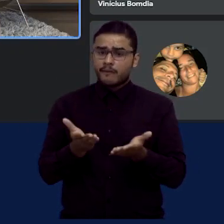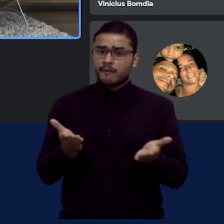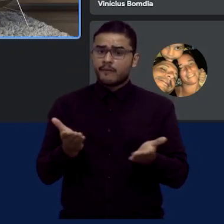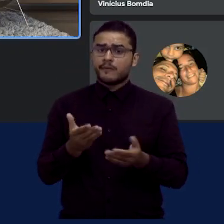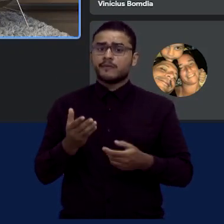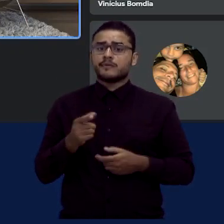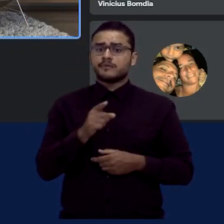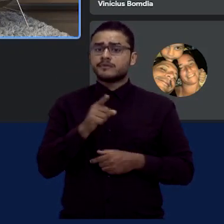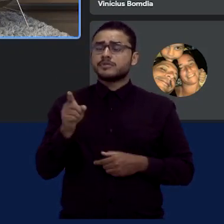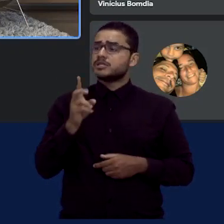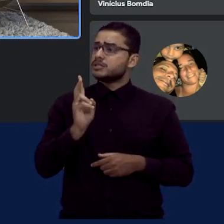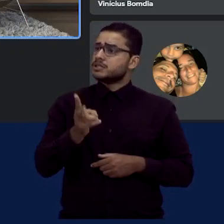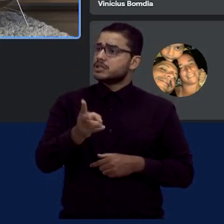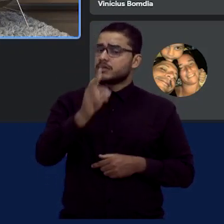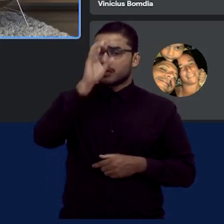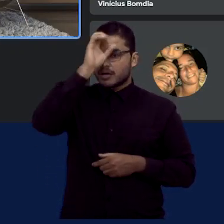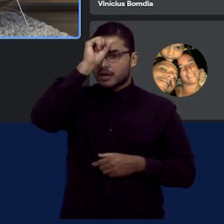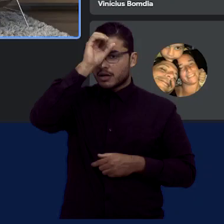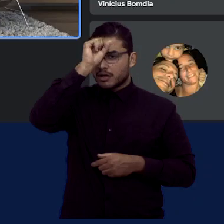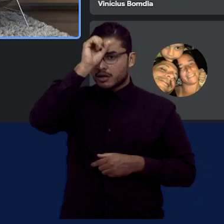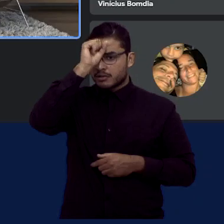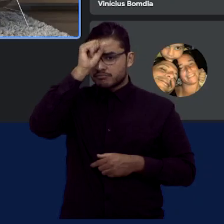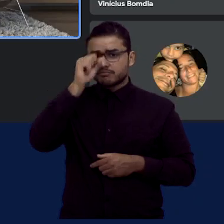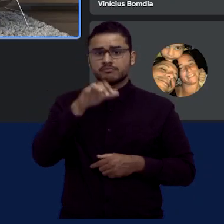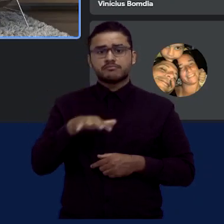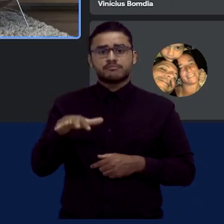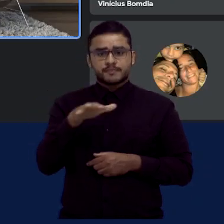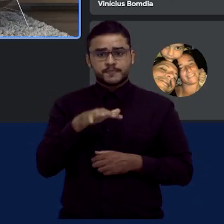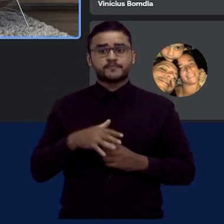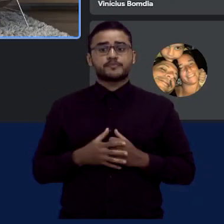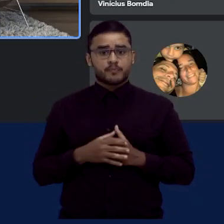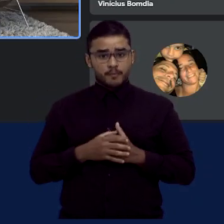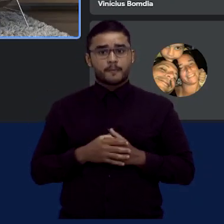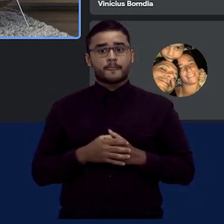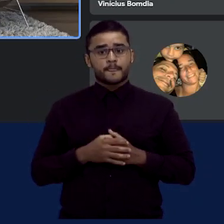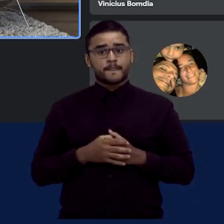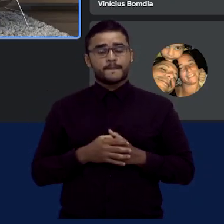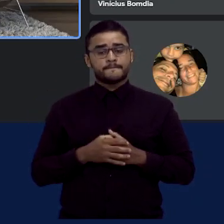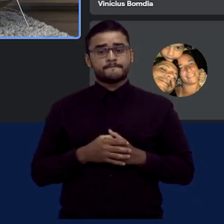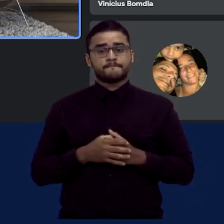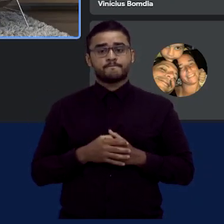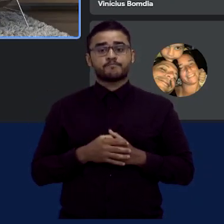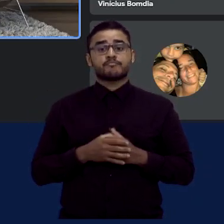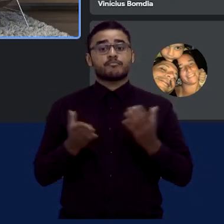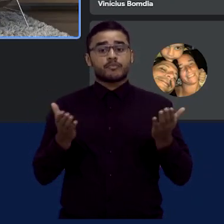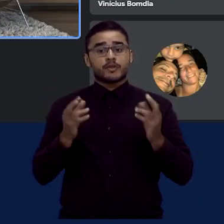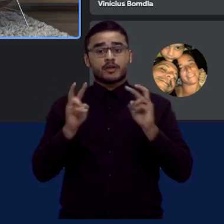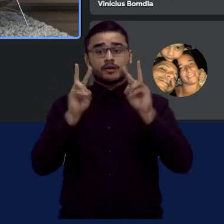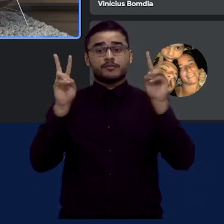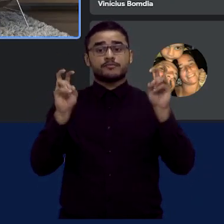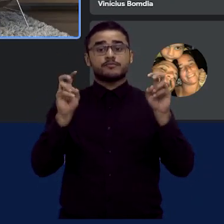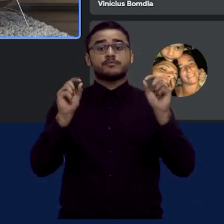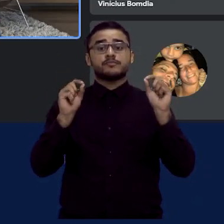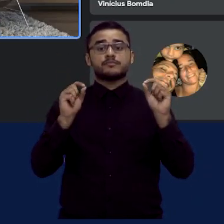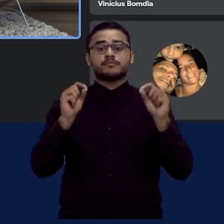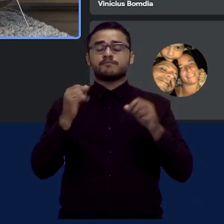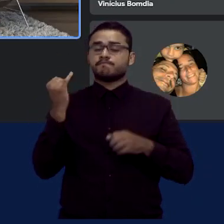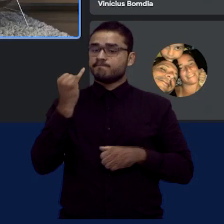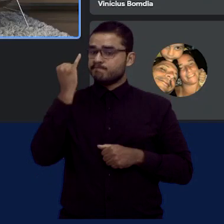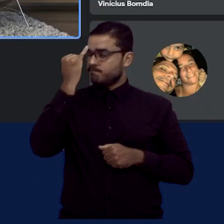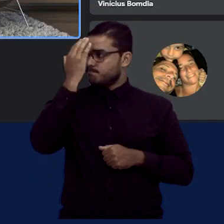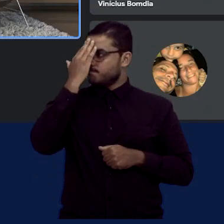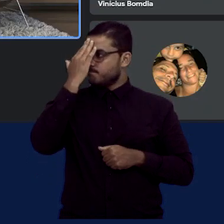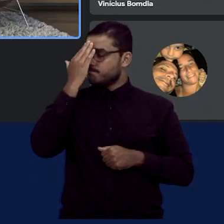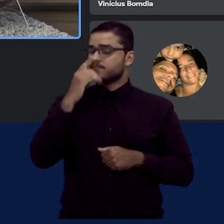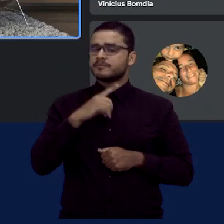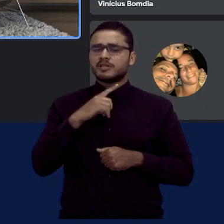como o aprendizado, que é o elemento com que ela trabalha o tempo todo. Pois bem, o tema de hoje é sobre algo que sofre o mesmo tipo de